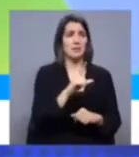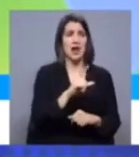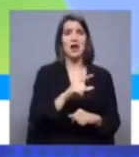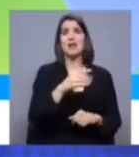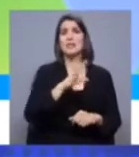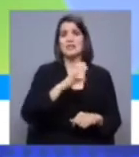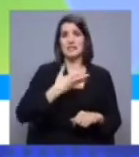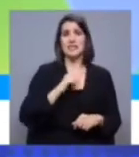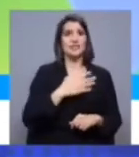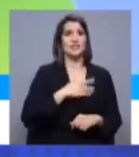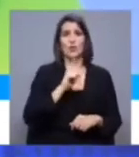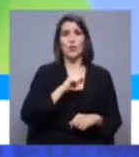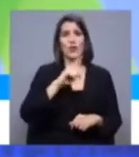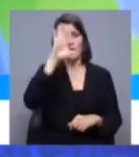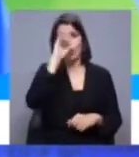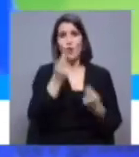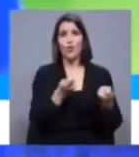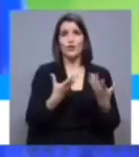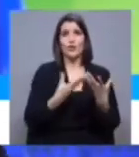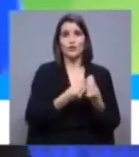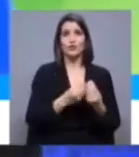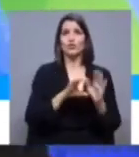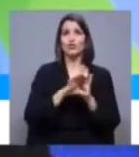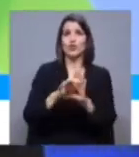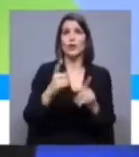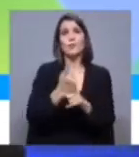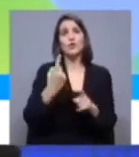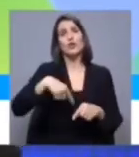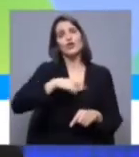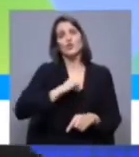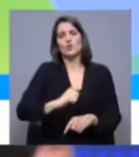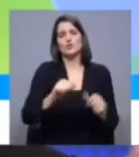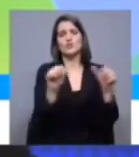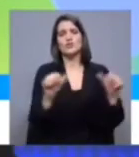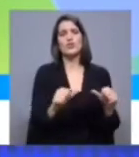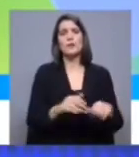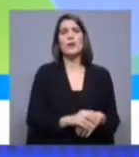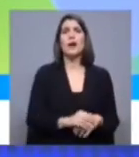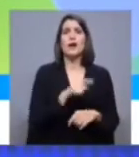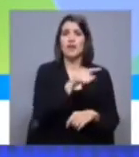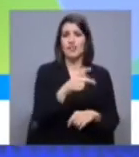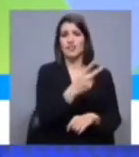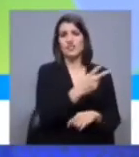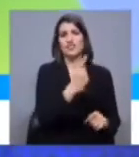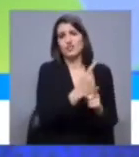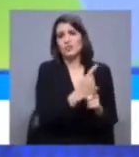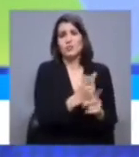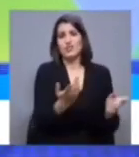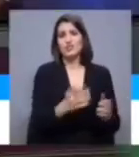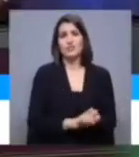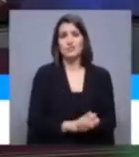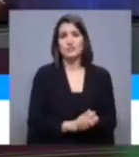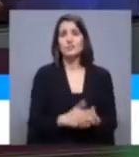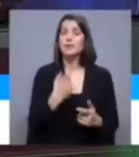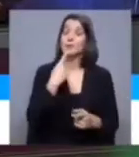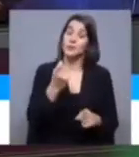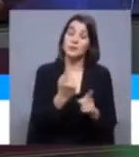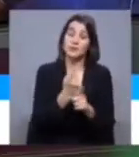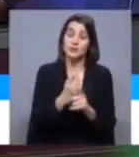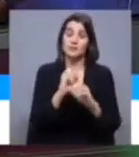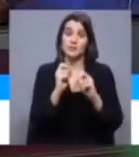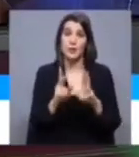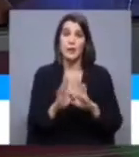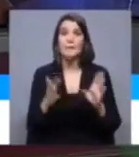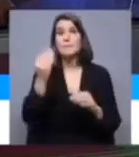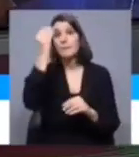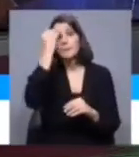querem governar com o Chega, porque o Chega é verdadeiramente antissistema. E a Iniciativa Liberal e o CDS são mais do mesmo do sistema. Muito bem, tenho que lhe fazer a mesma pergunta, já vamos se